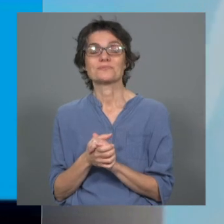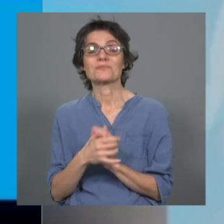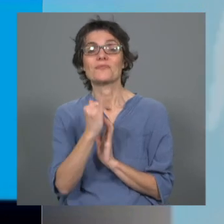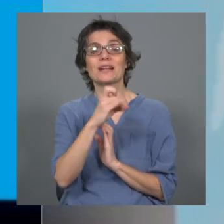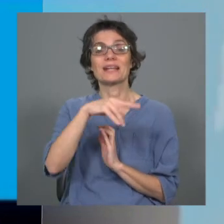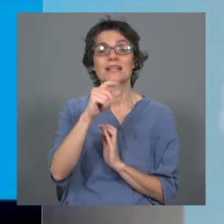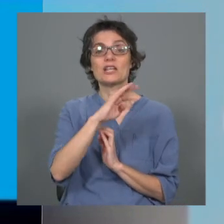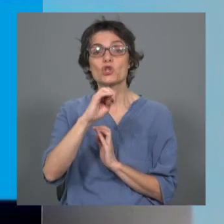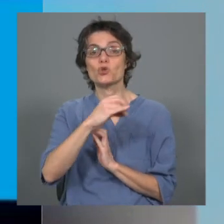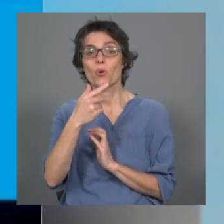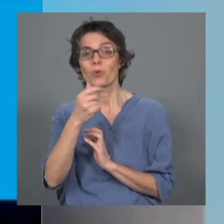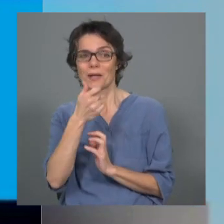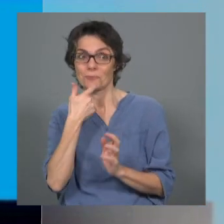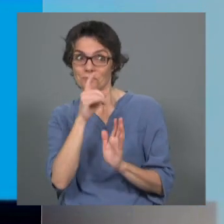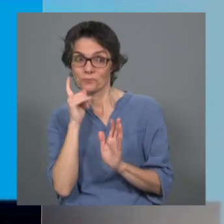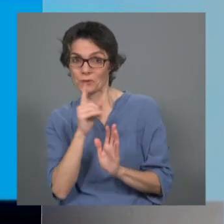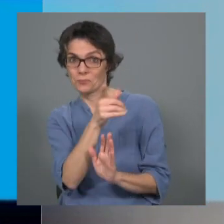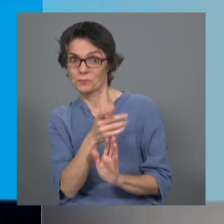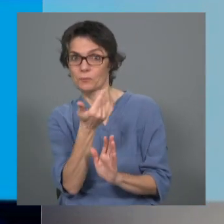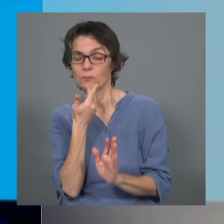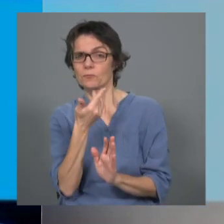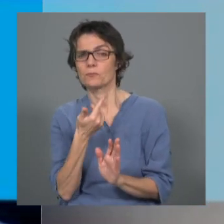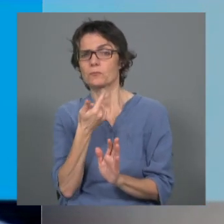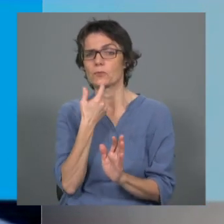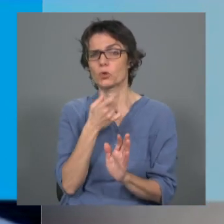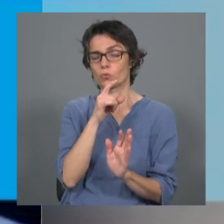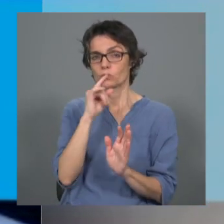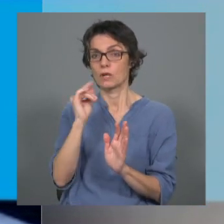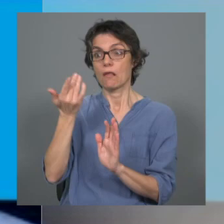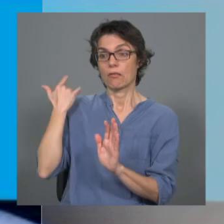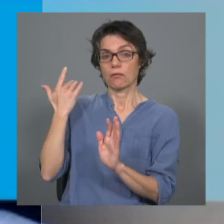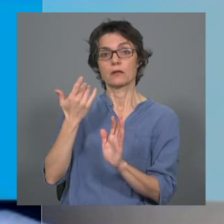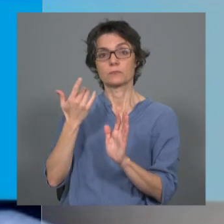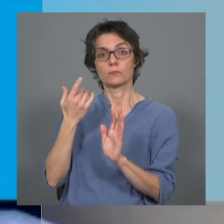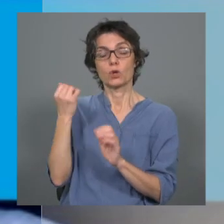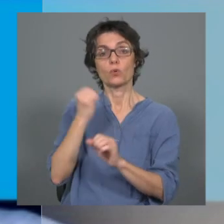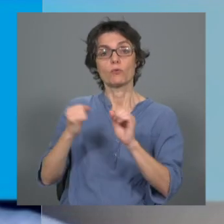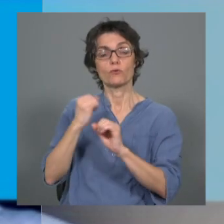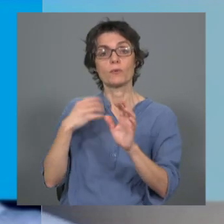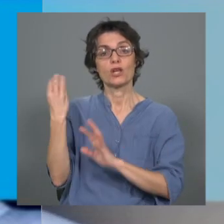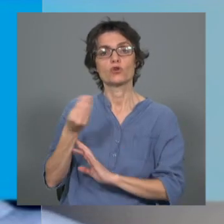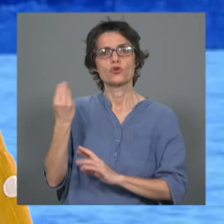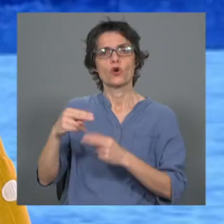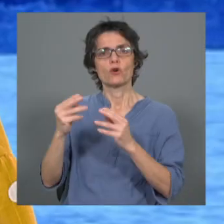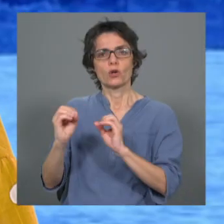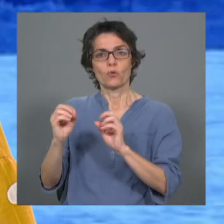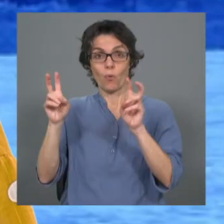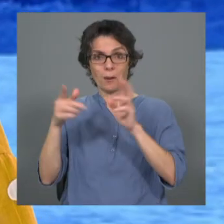altura estava muito ligada aos Jovens Sem Fronteiras e, aliás, sendo um movimento de âmbito